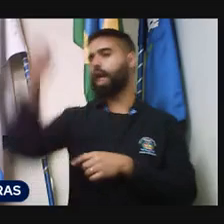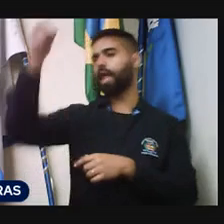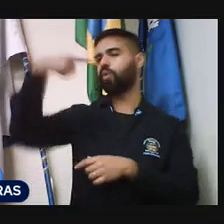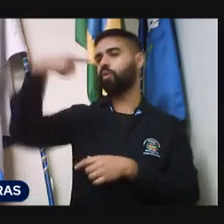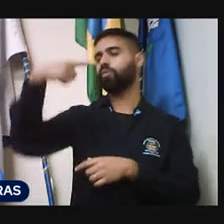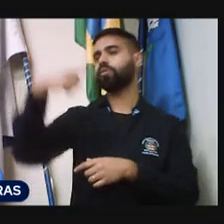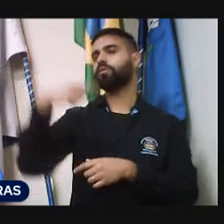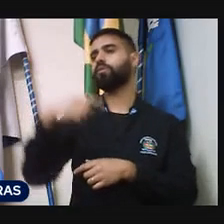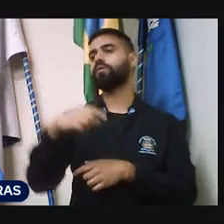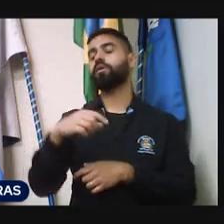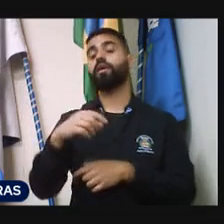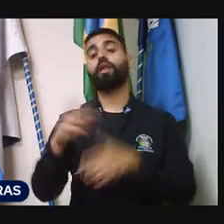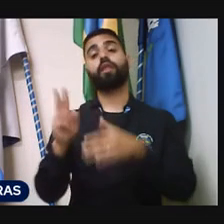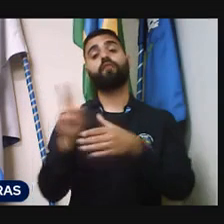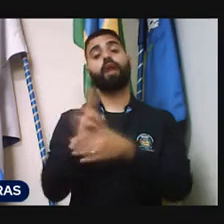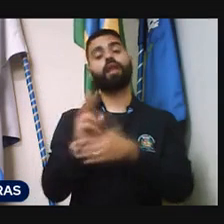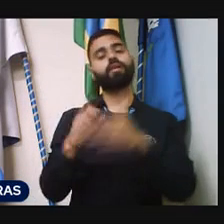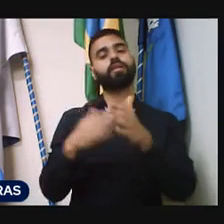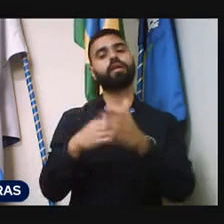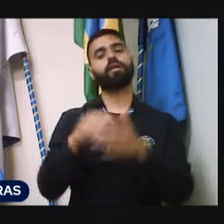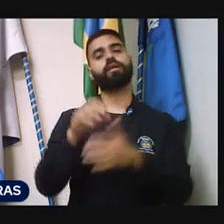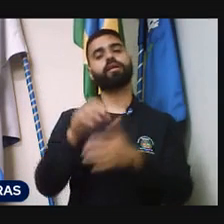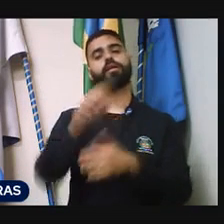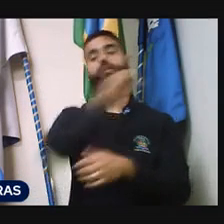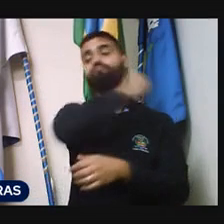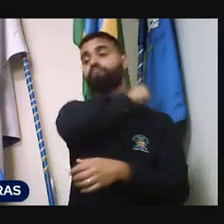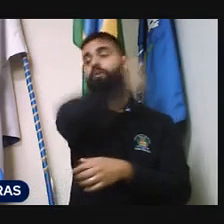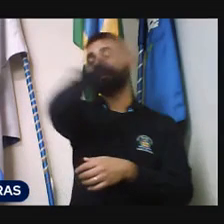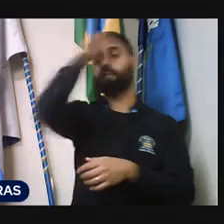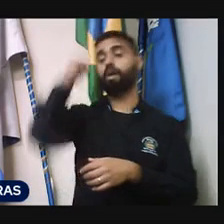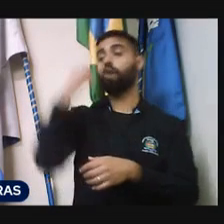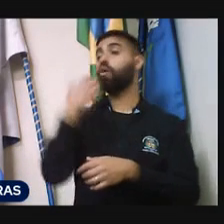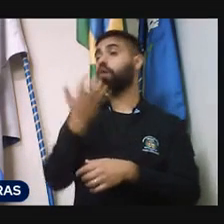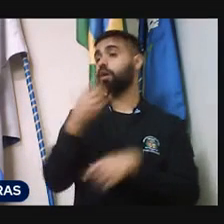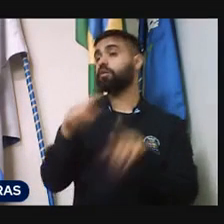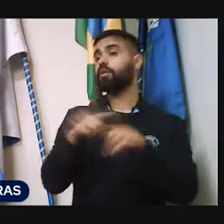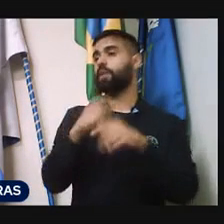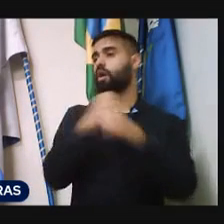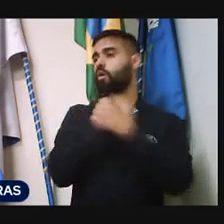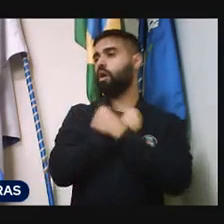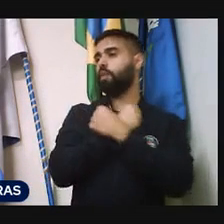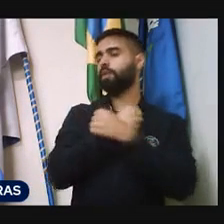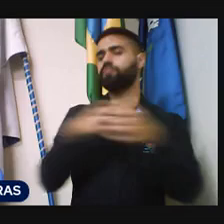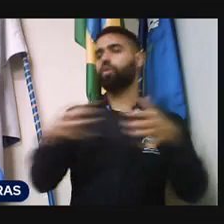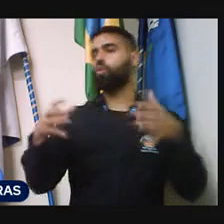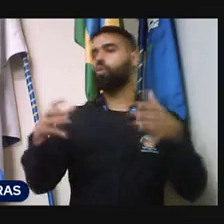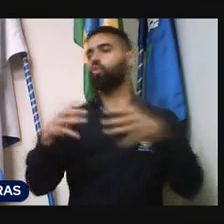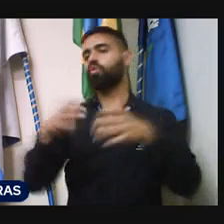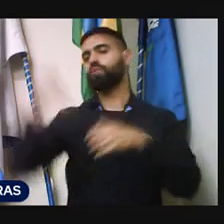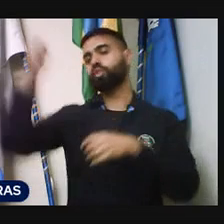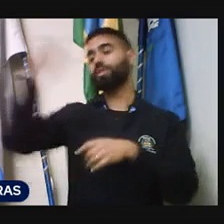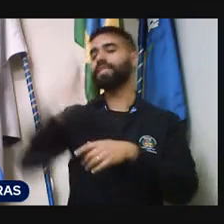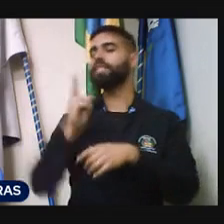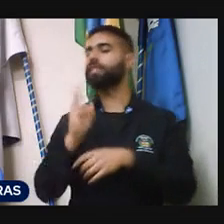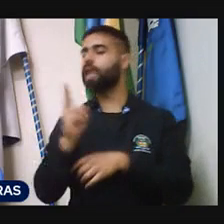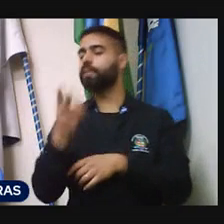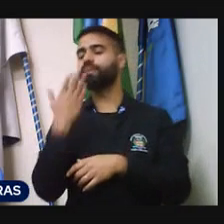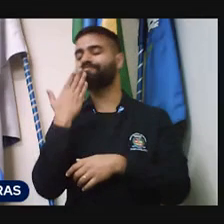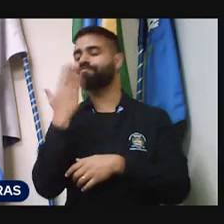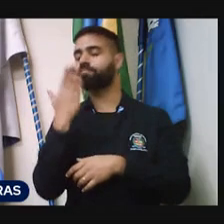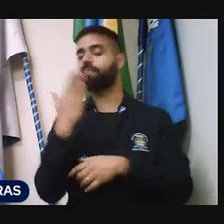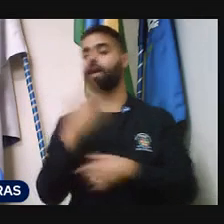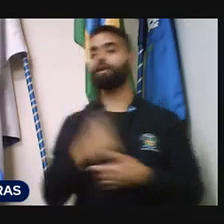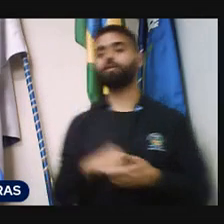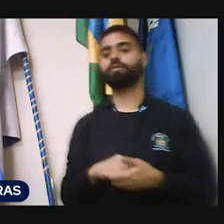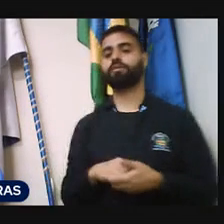rb7 da estrada Valença Santa Isabel quero mandar aqui meu grande abraço também para a equipe de Minas ó toda vez que a gente solicita